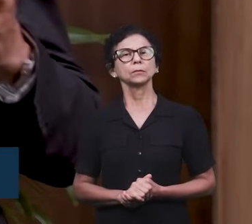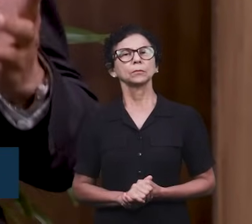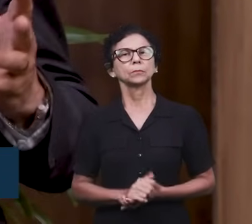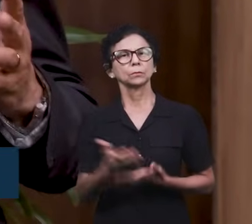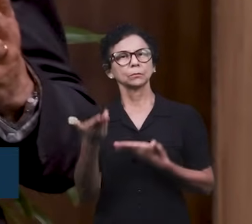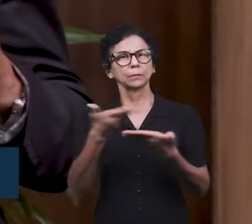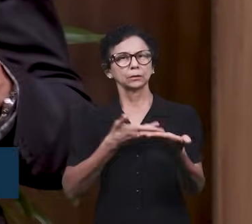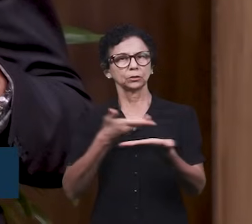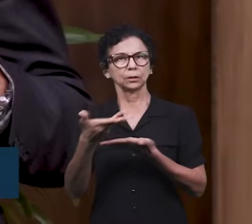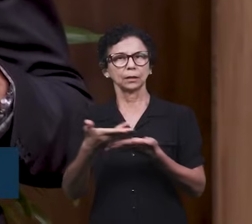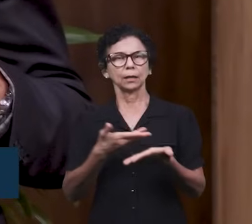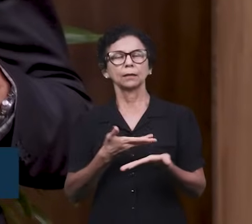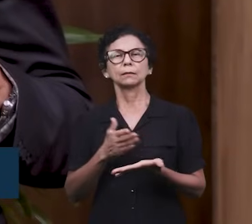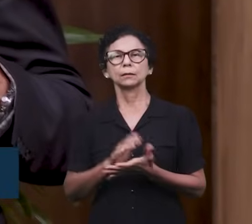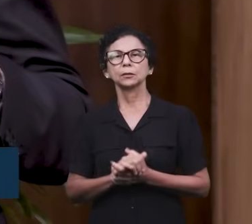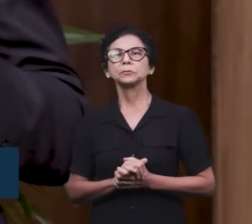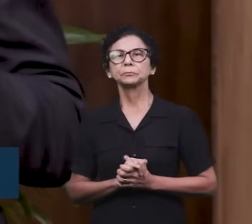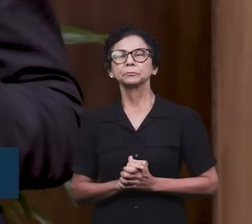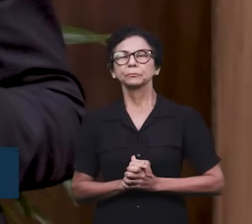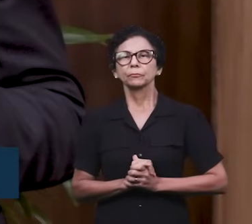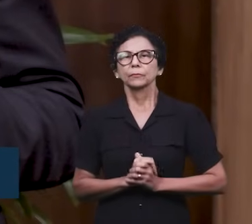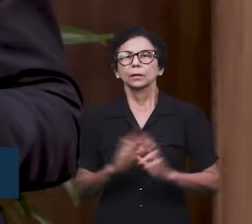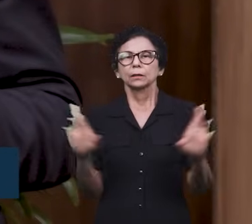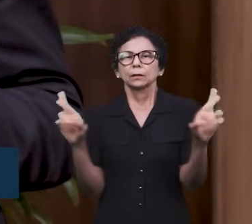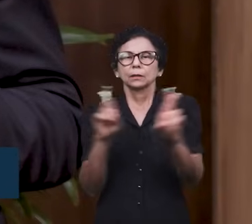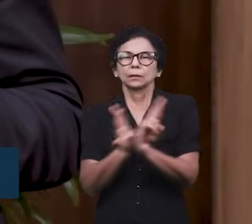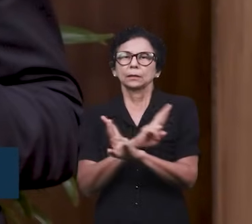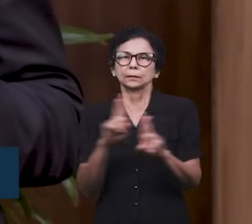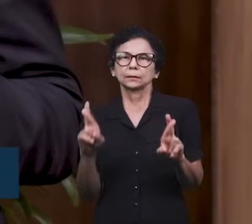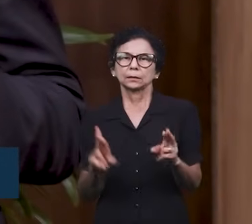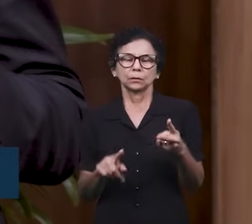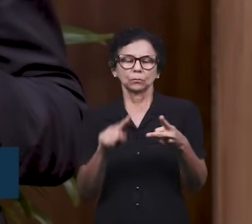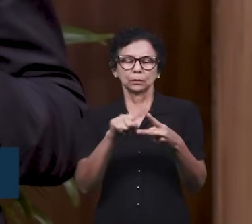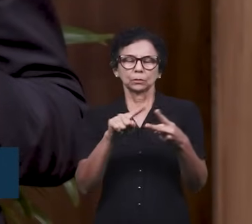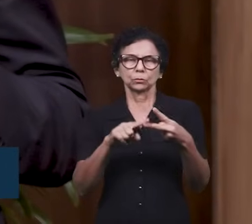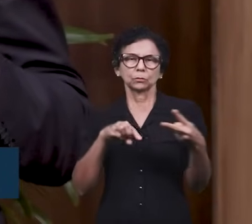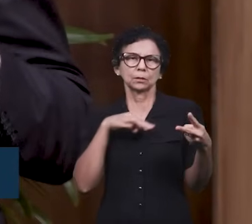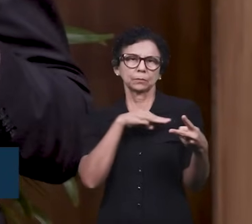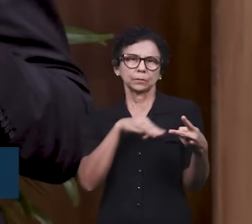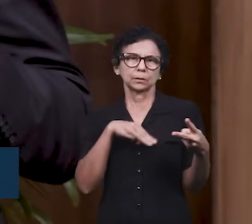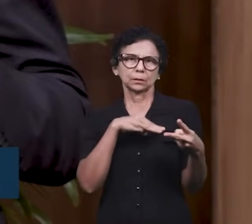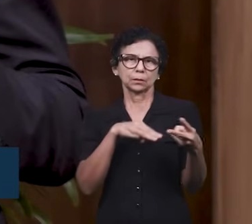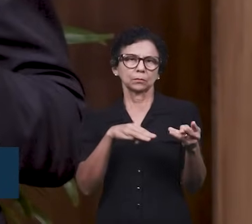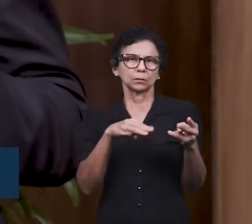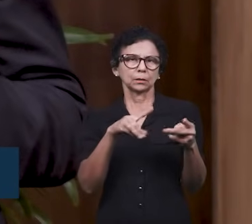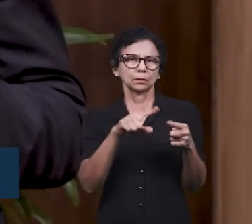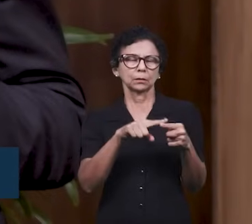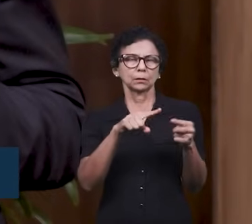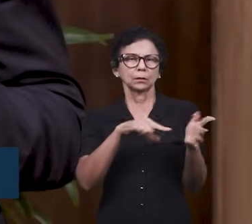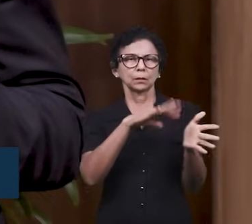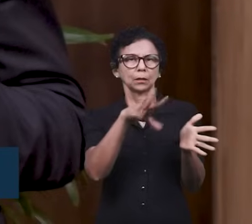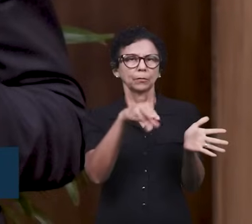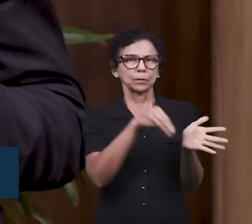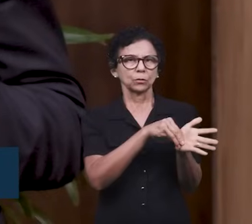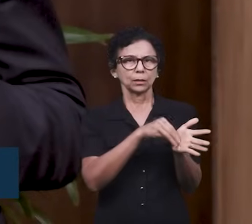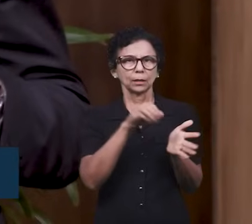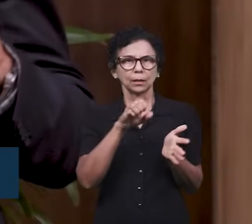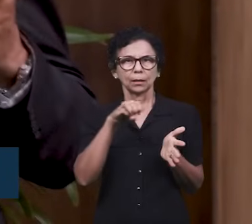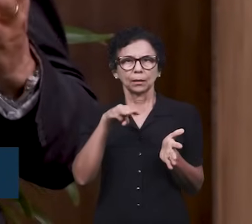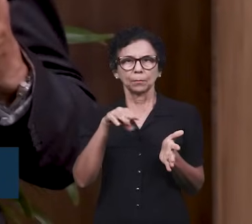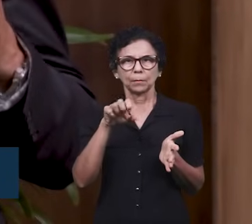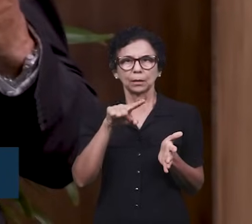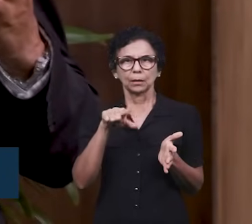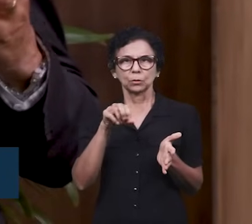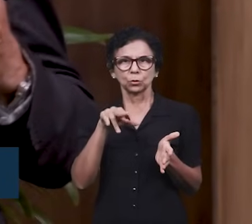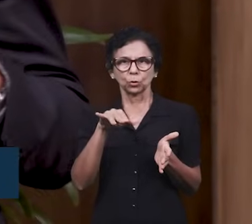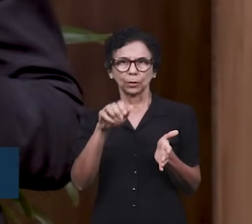das missões, né, tanto a Amazônia quanto a Sertão. Mas, neste primeiro momento, nós vamos estar aqui